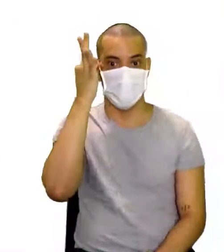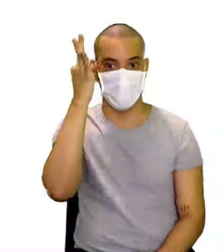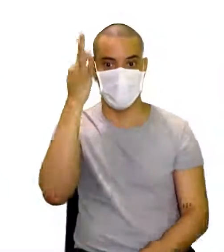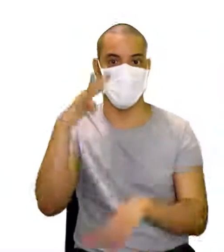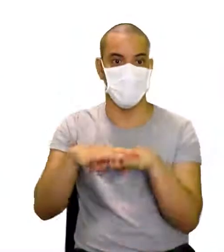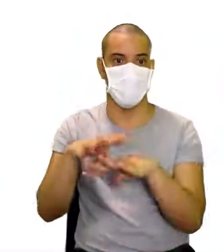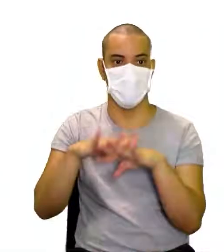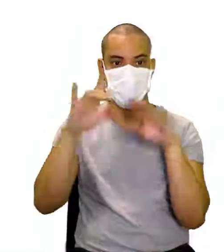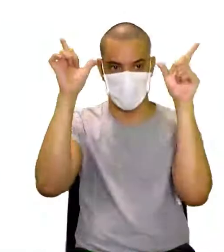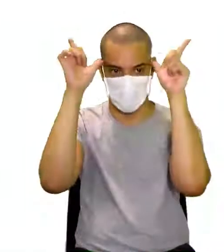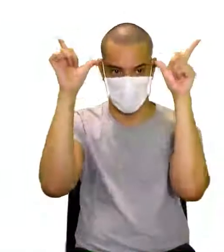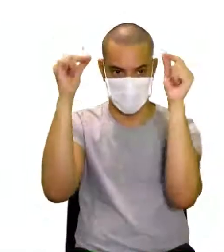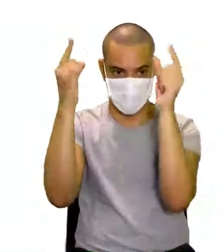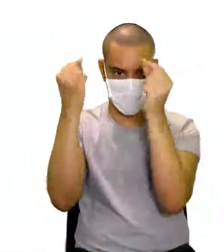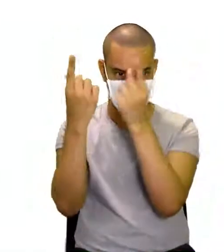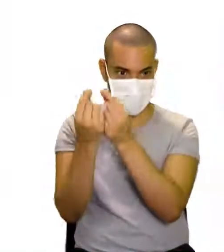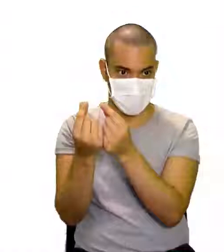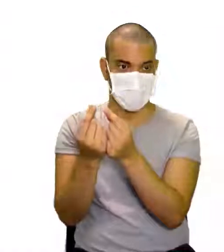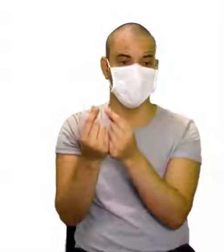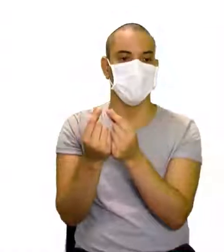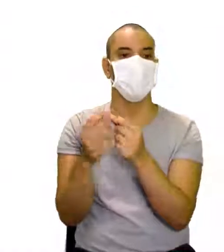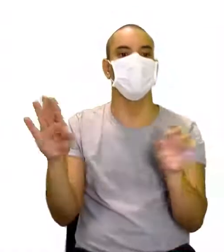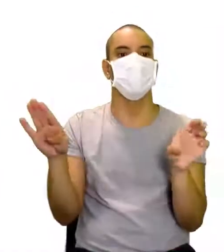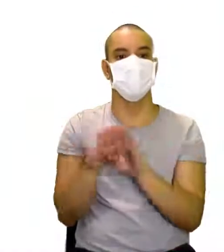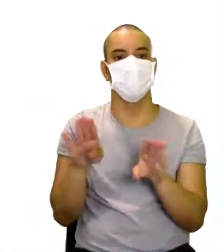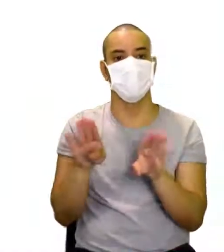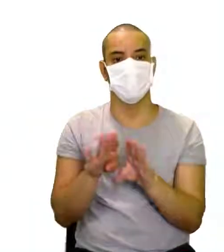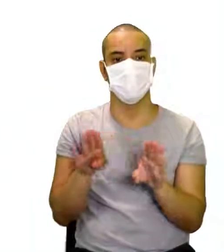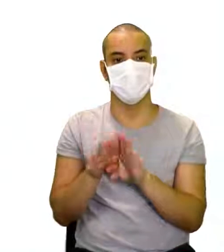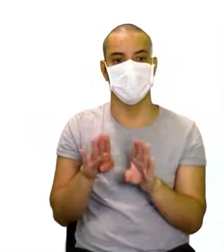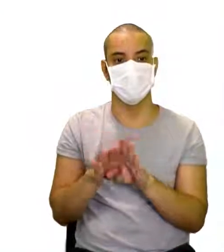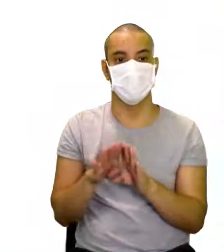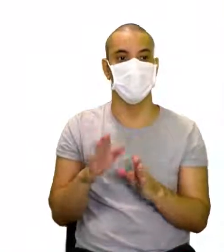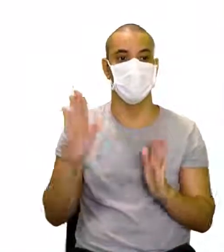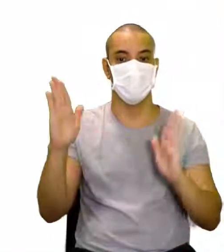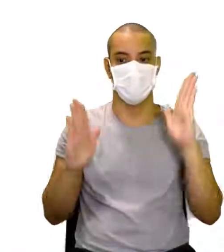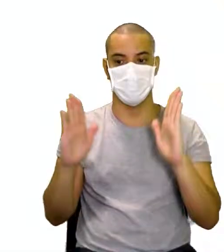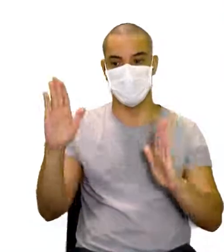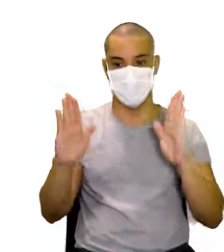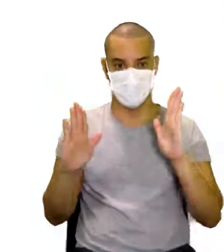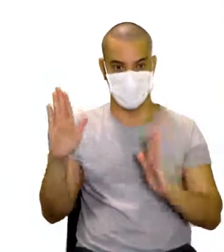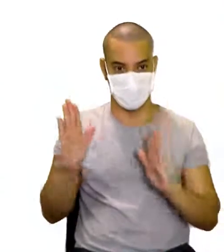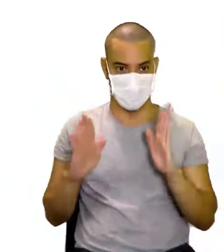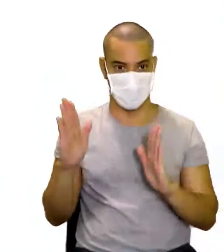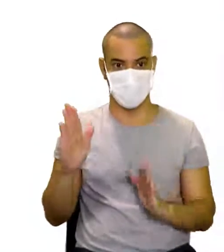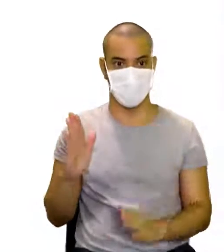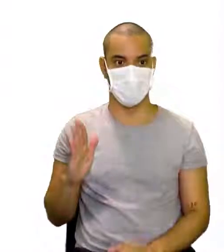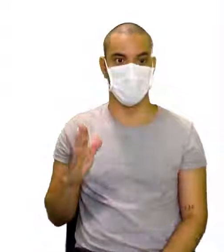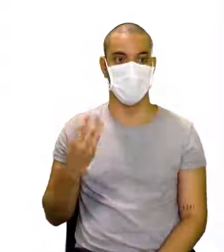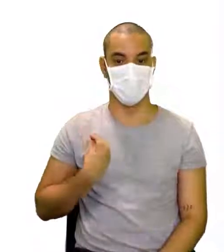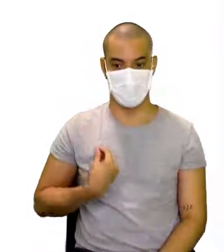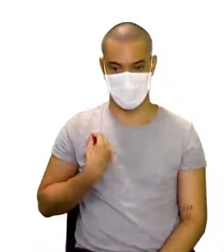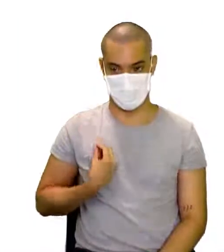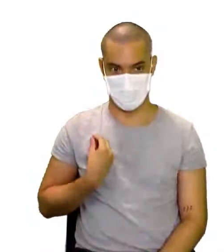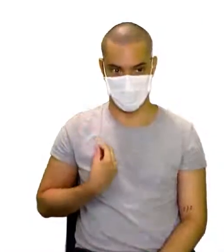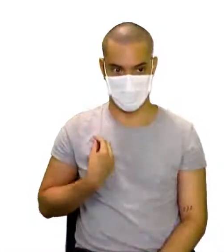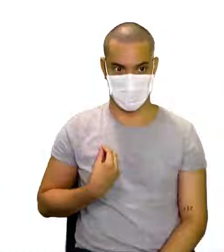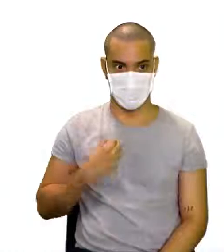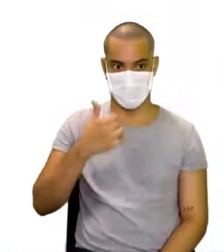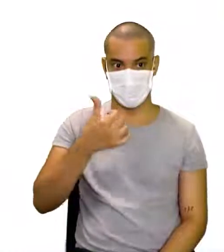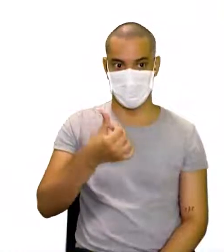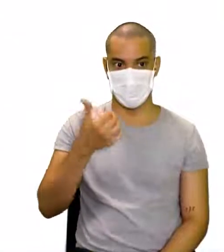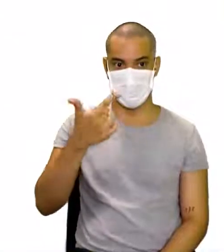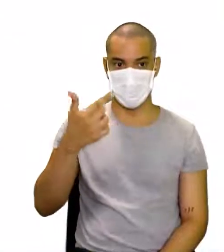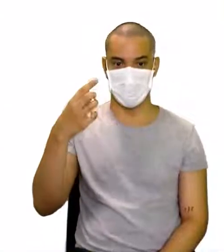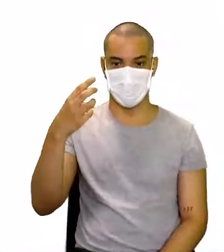grego. E está aqui, né, a faixa em que o Tales de Mileto foi vivo,